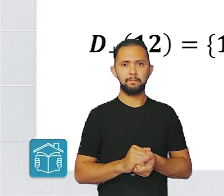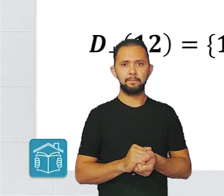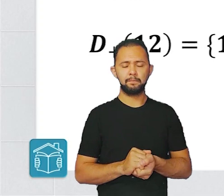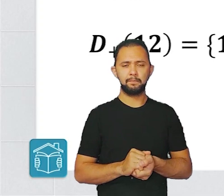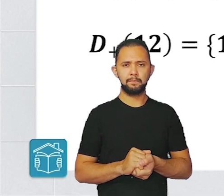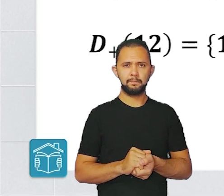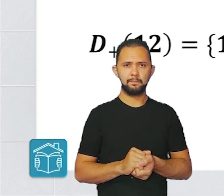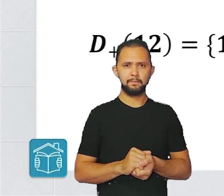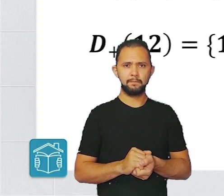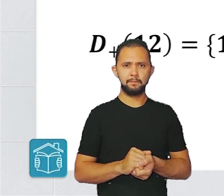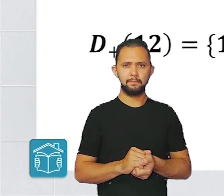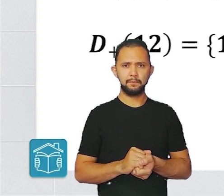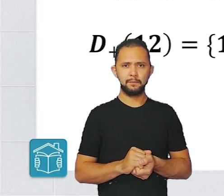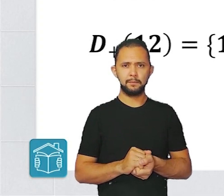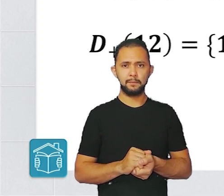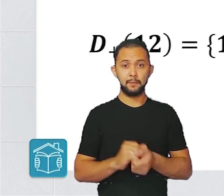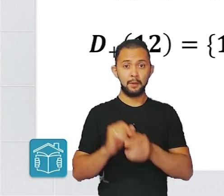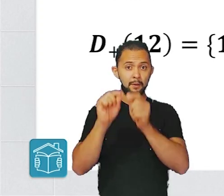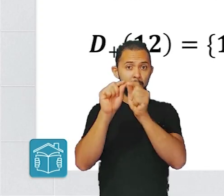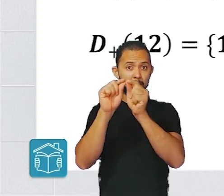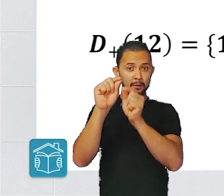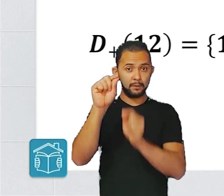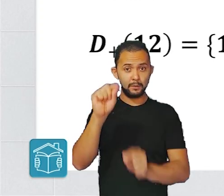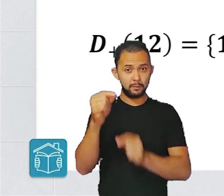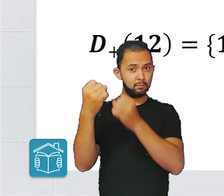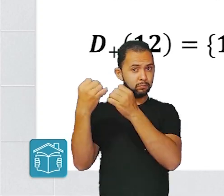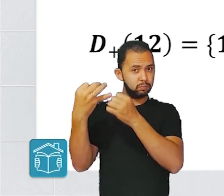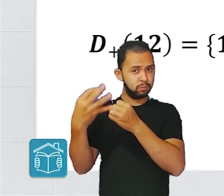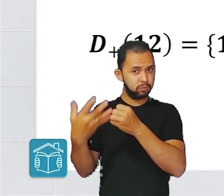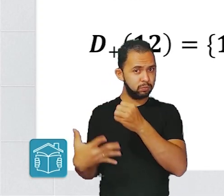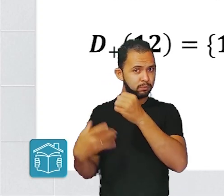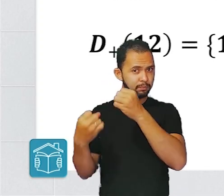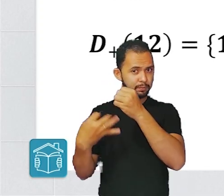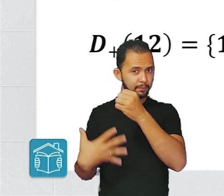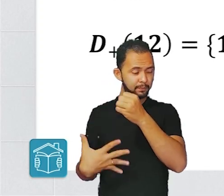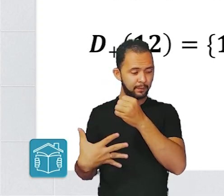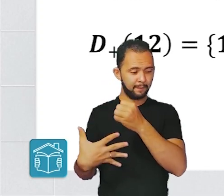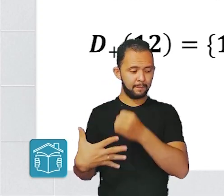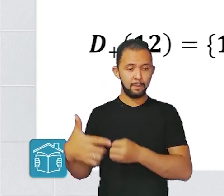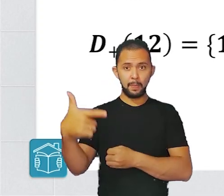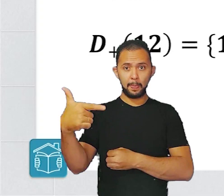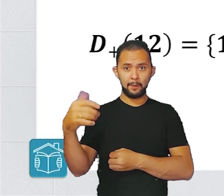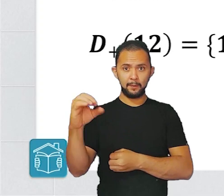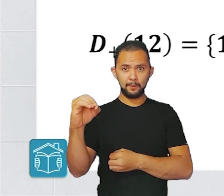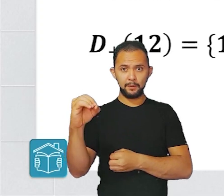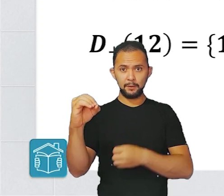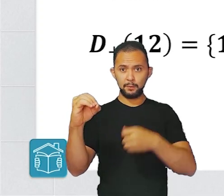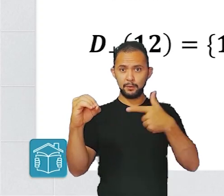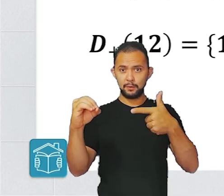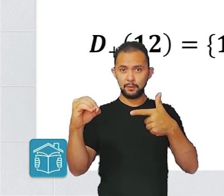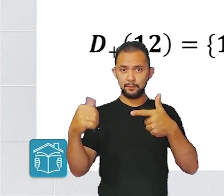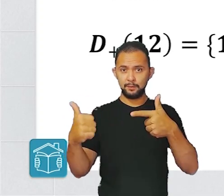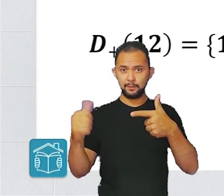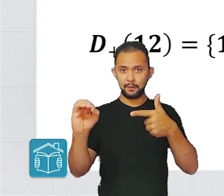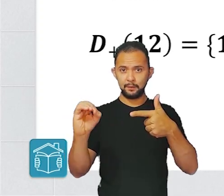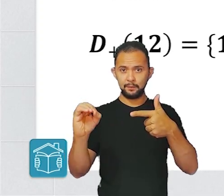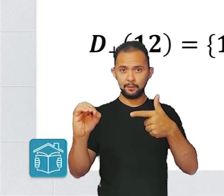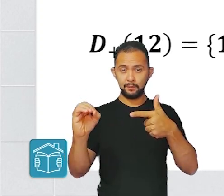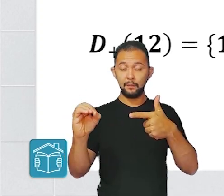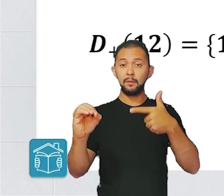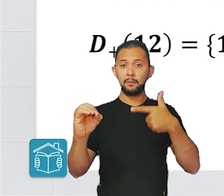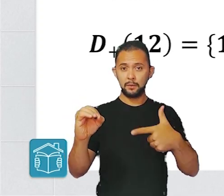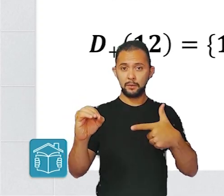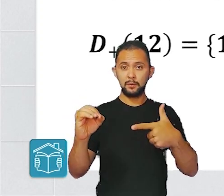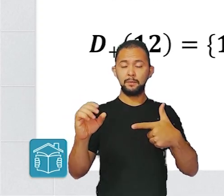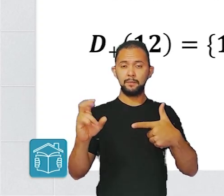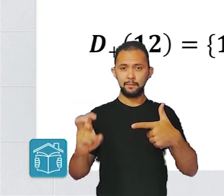né? Então, ó, vamos fatorar cada um deles de forma separada. Então, o 20 dividido por 2 é 10. 10